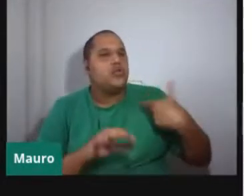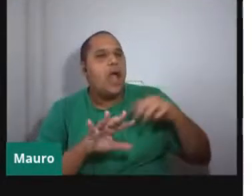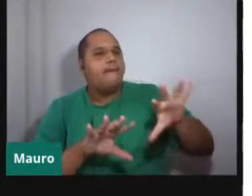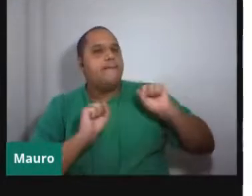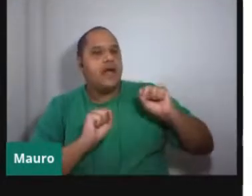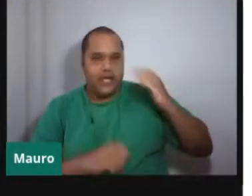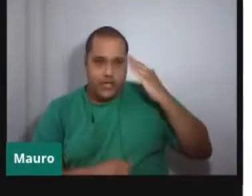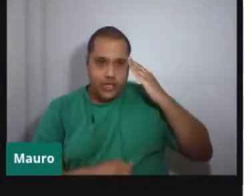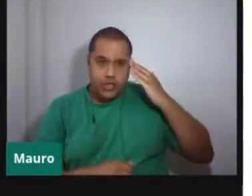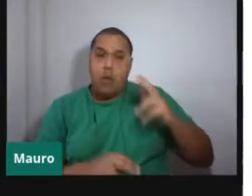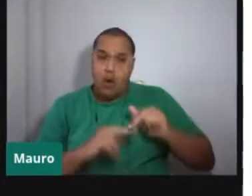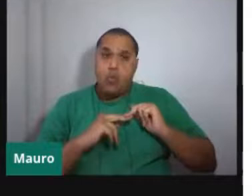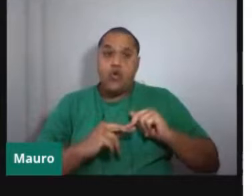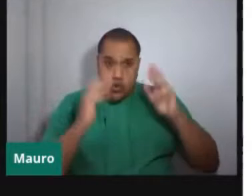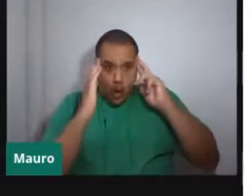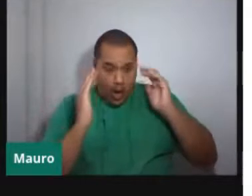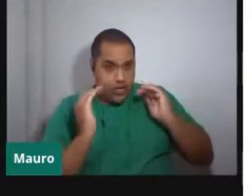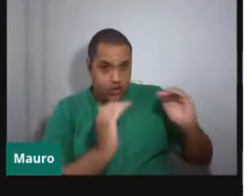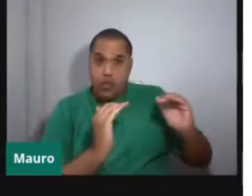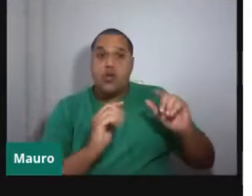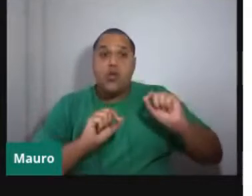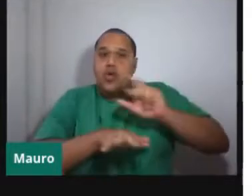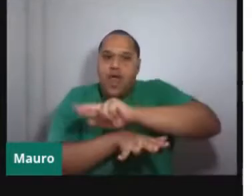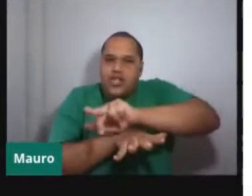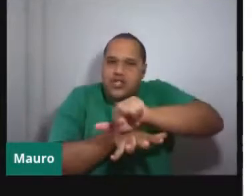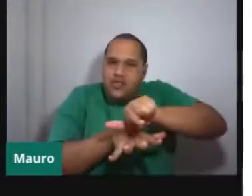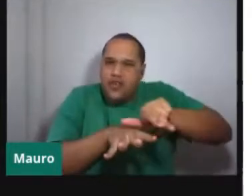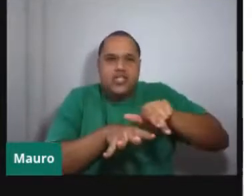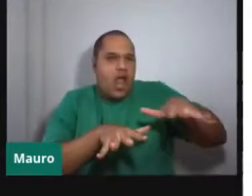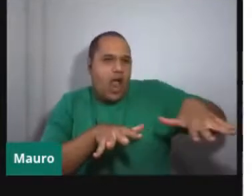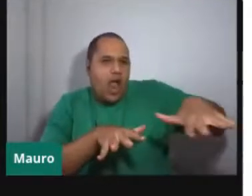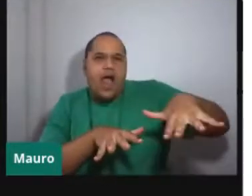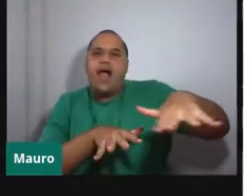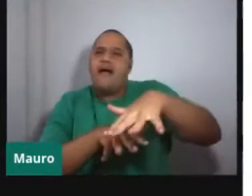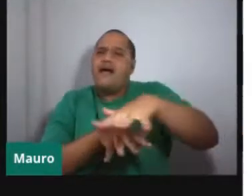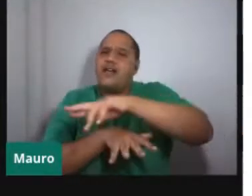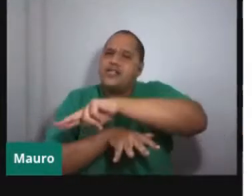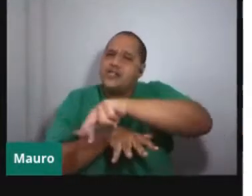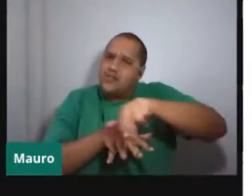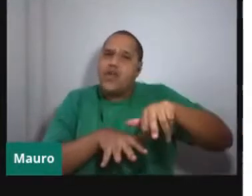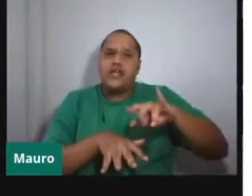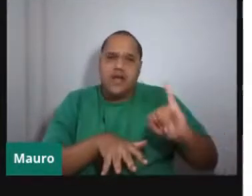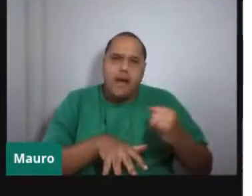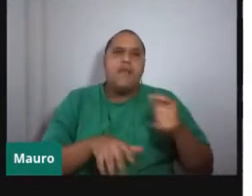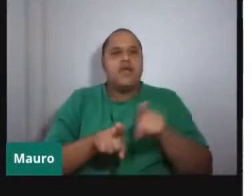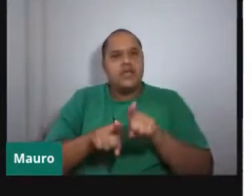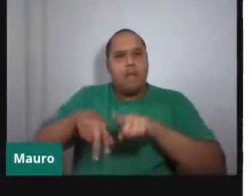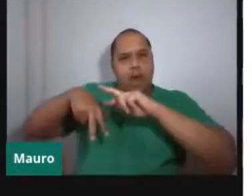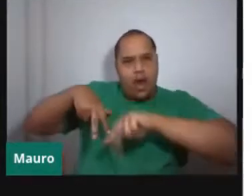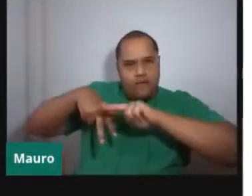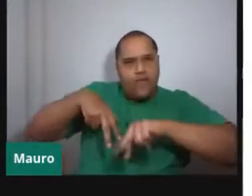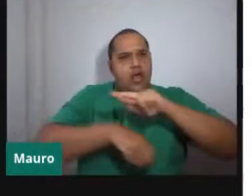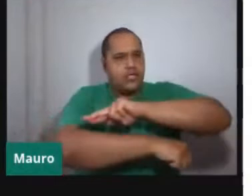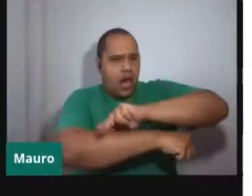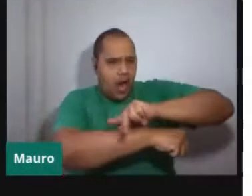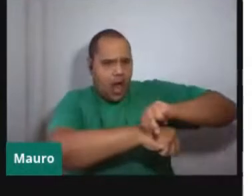ciência. A diversidade em diversos níveis, diversidade de áreas de conhecimento, diversidade de gênero, de raça, né, a gente